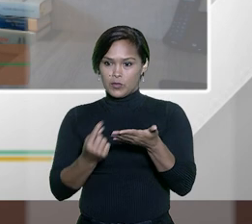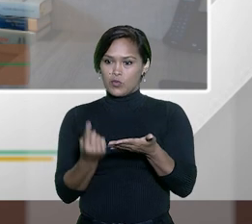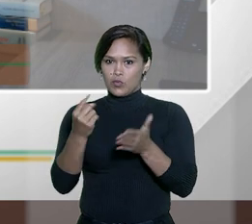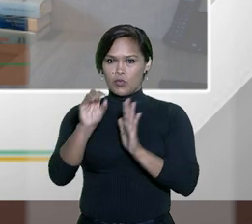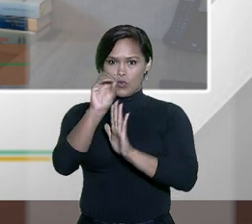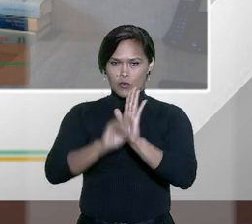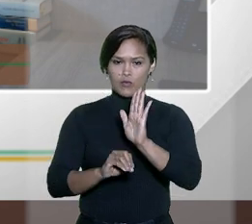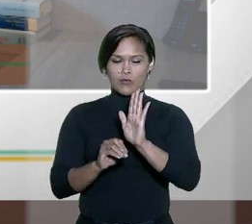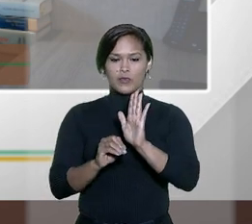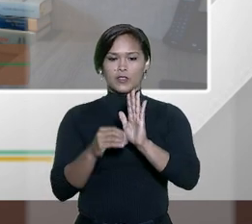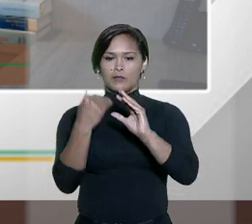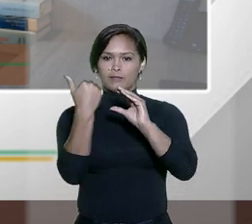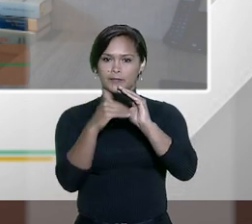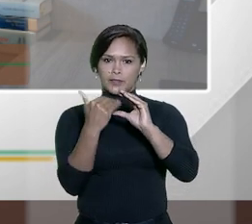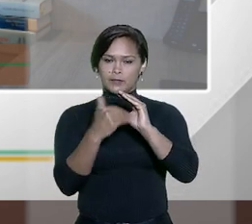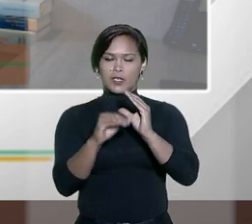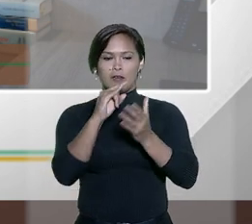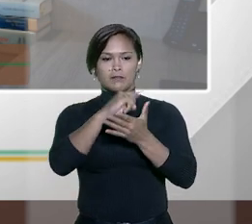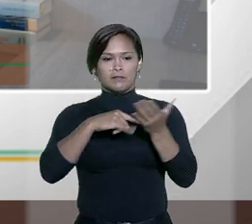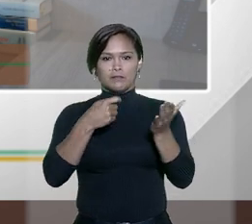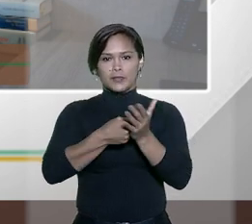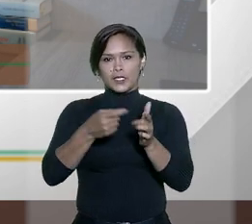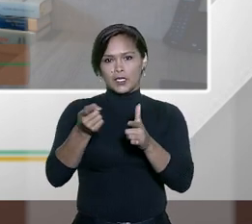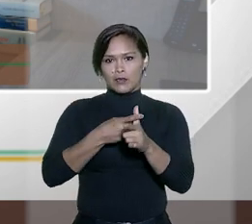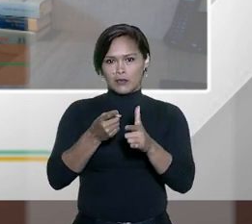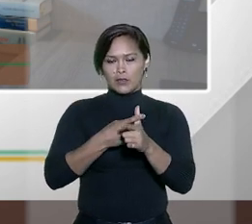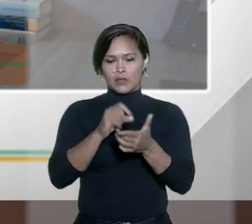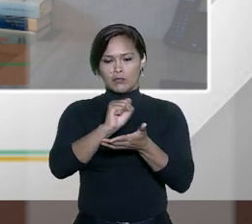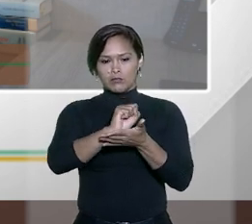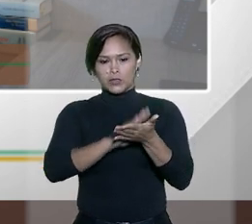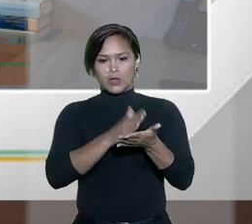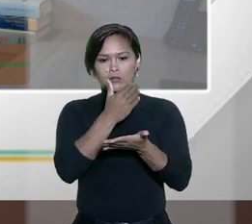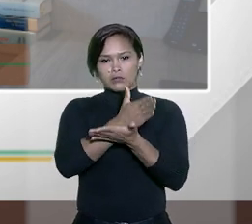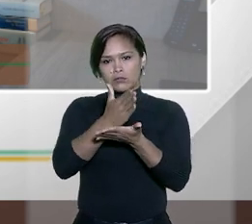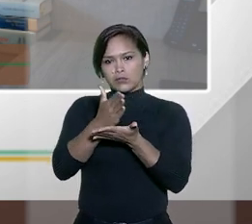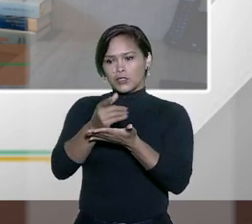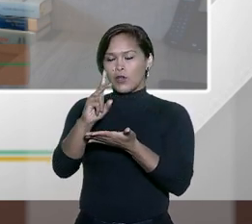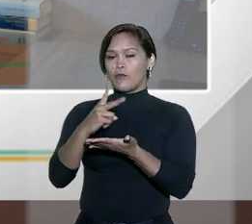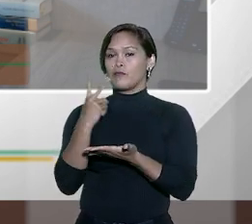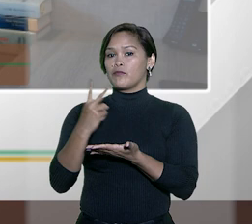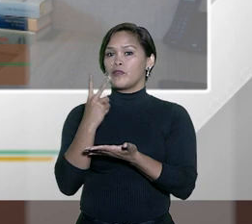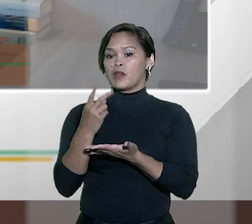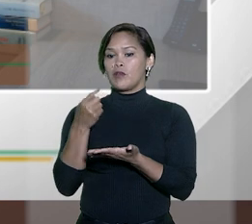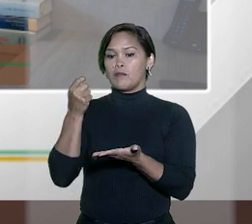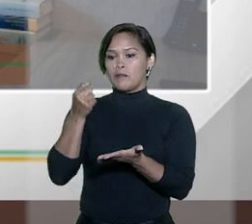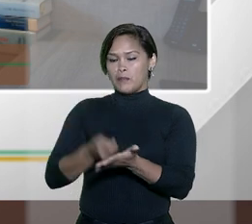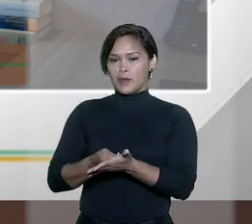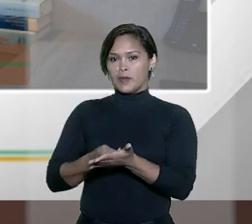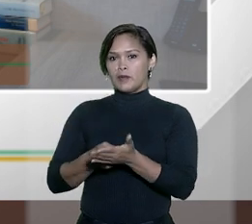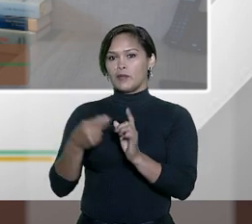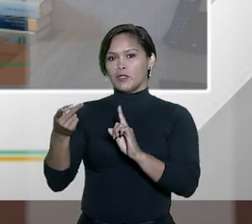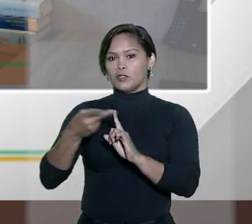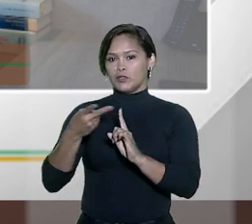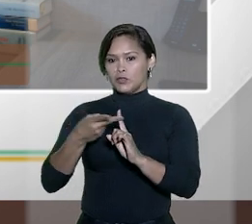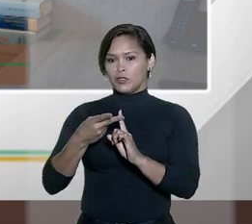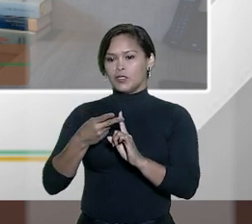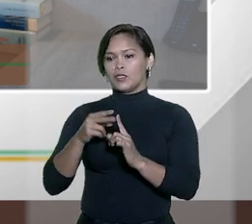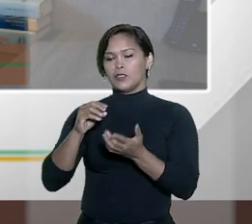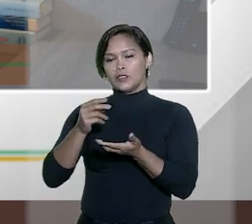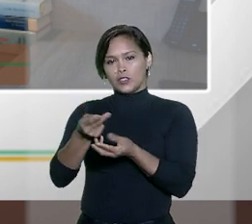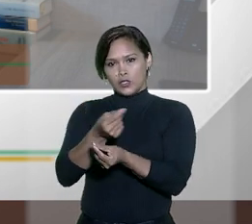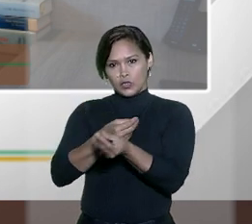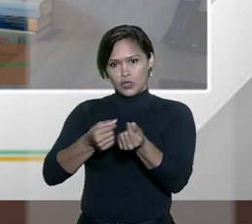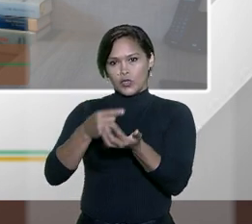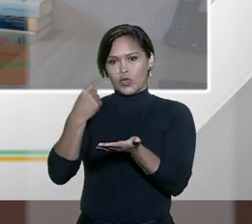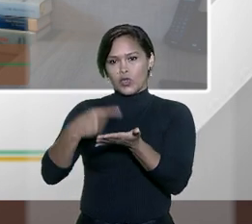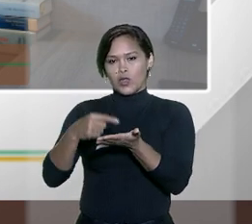único ofício precatório com a divisão do valor para pagamento do cliente e dos seus